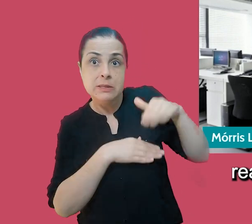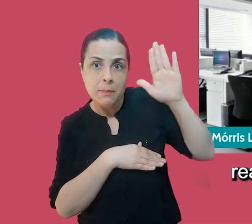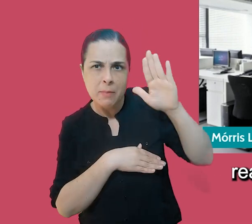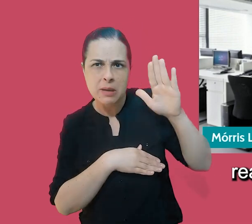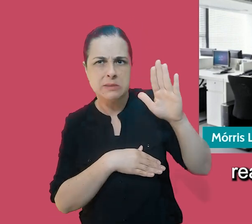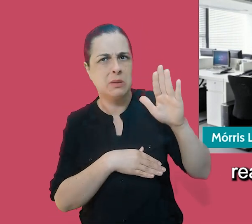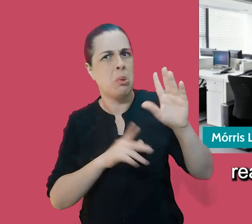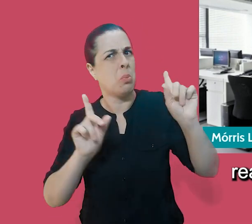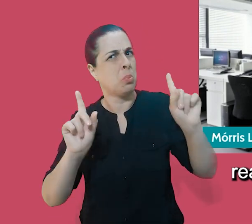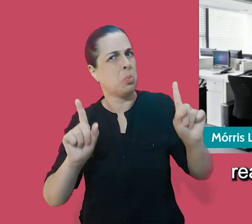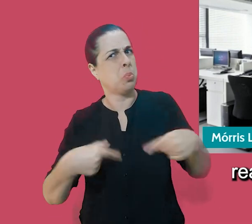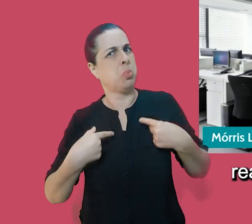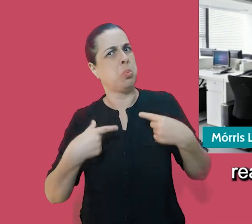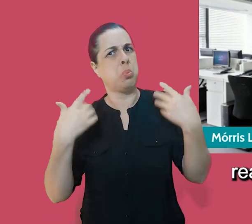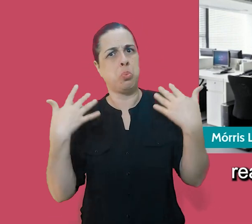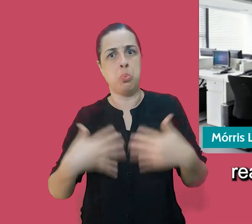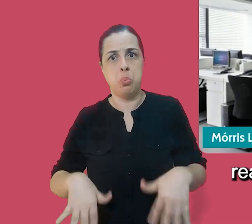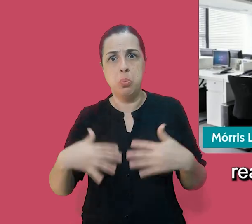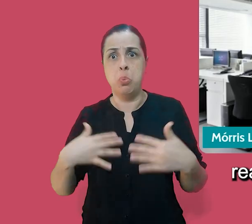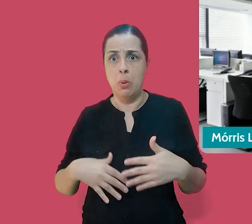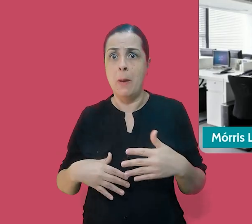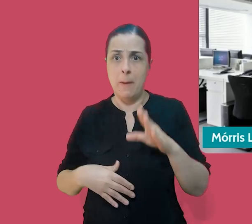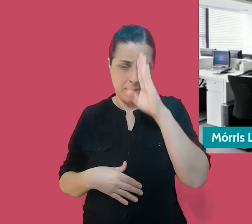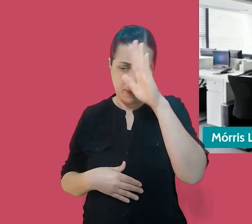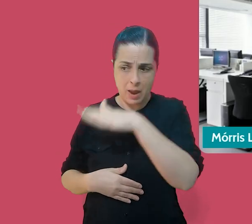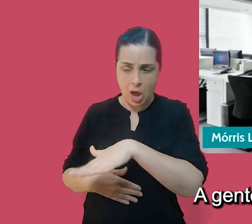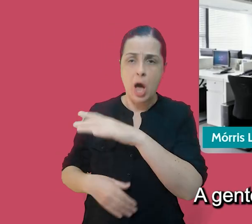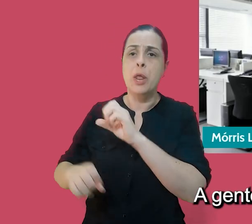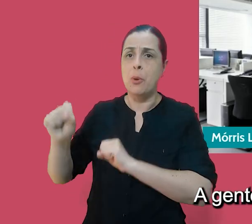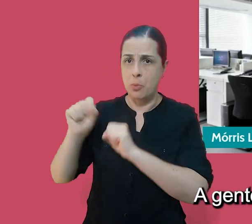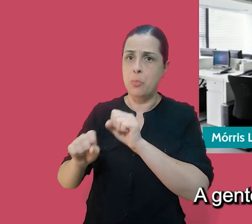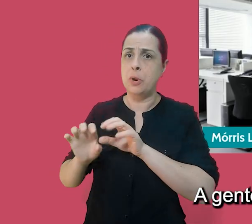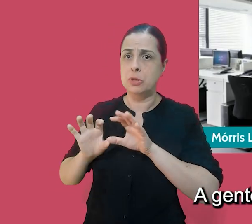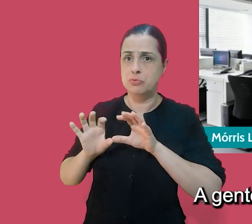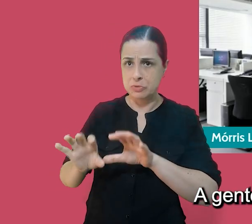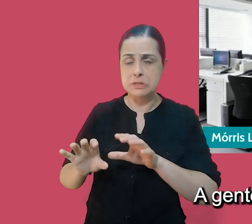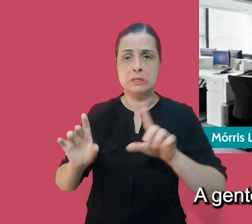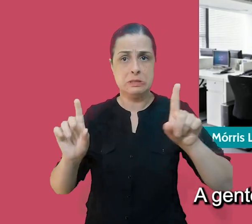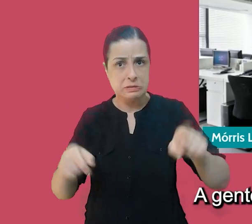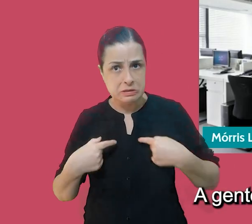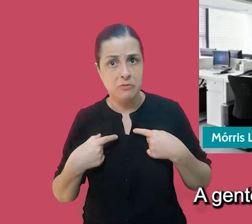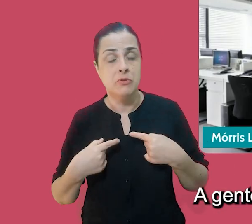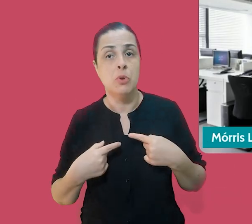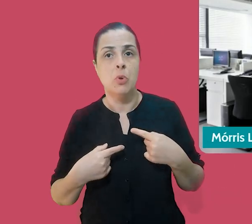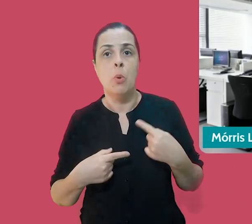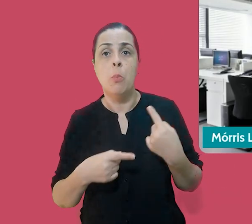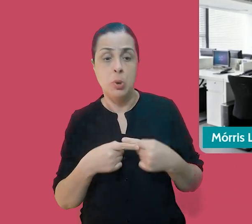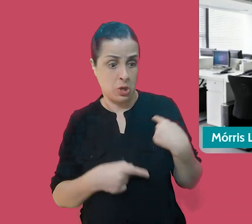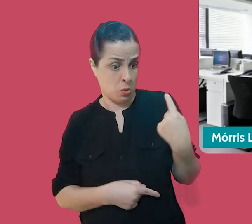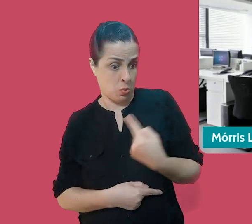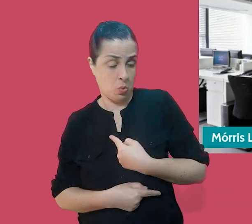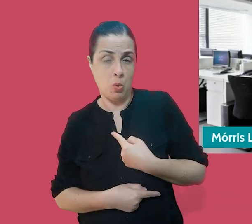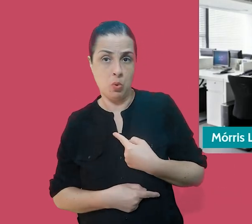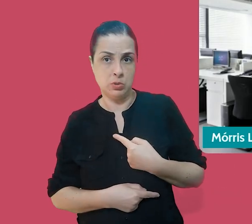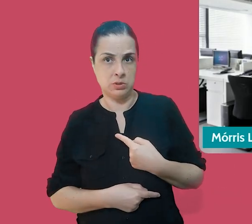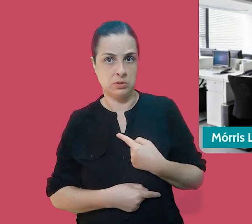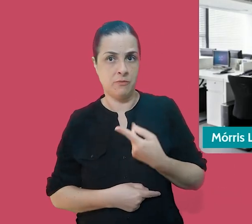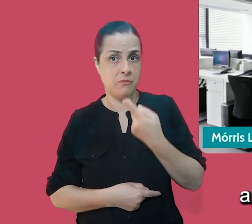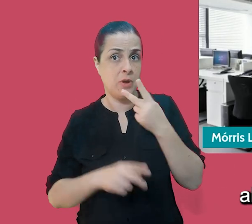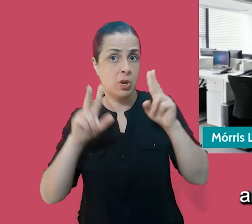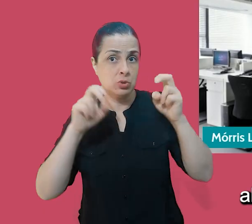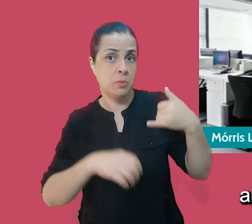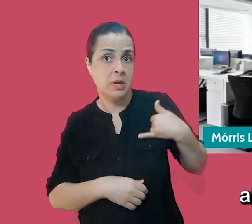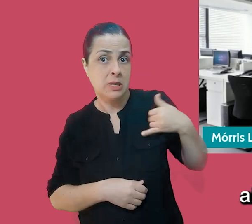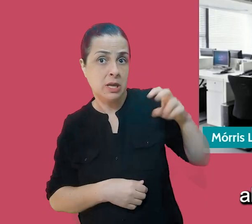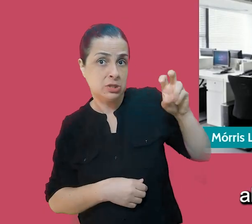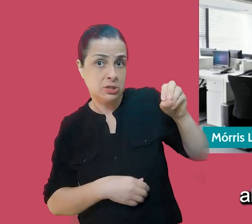muito desafiador no mundo corporativo. A gente sempre na Maturi falou 50 a mais, mas hoje as empresas têm nos procurado,